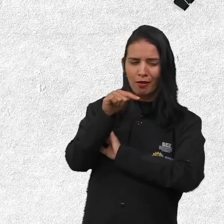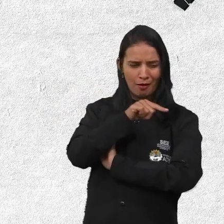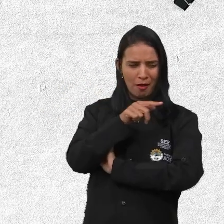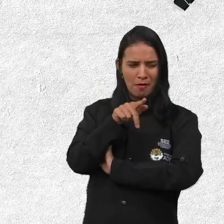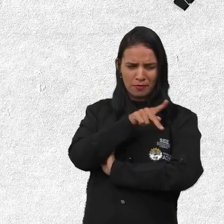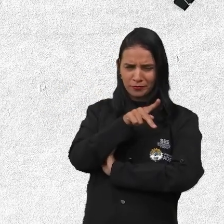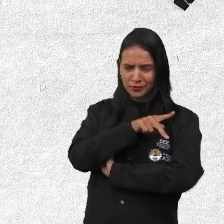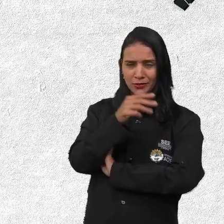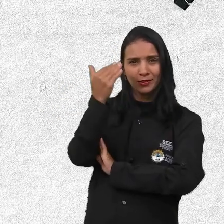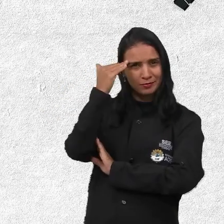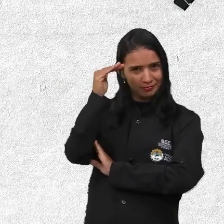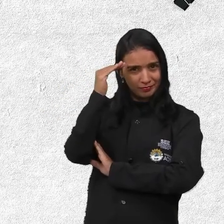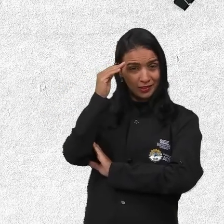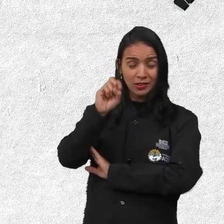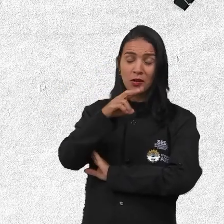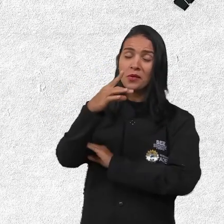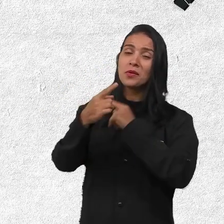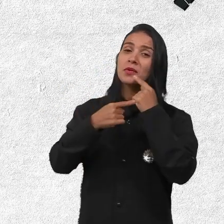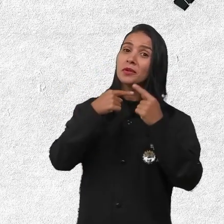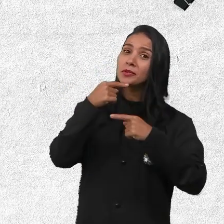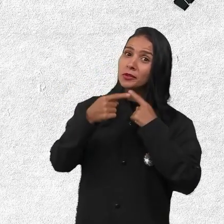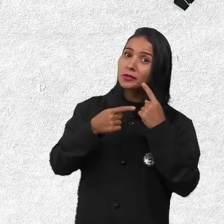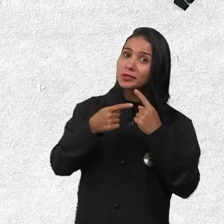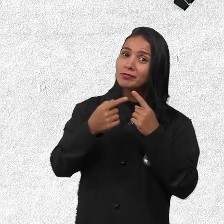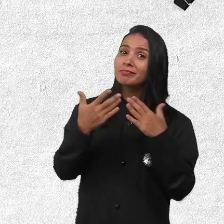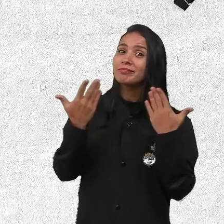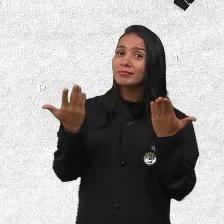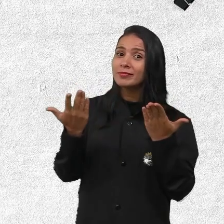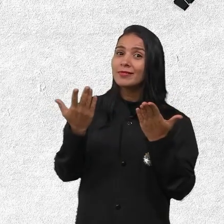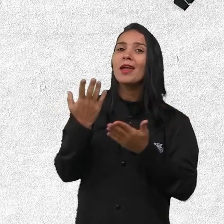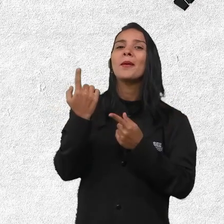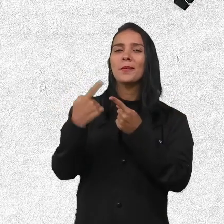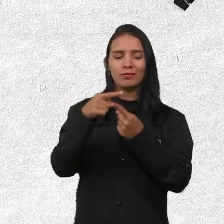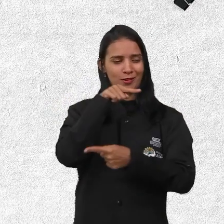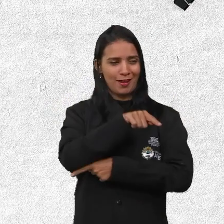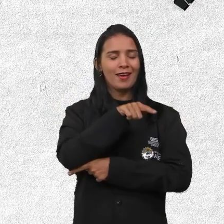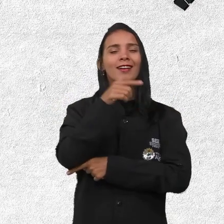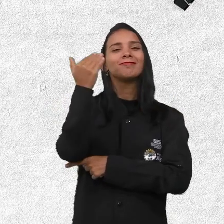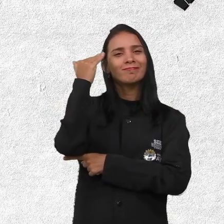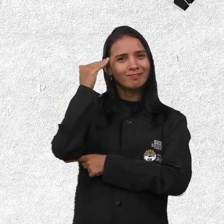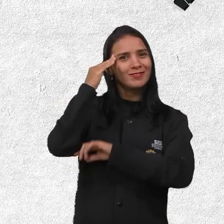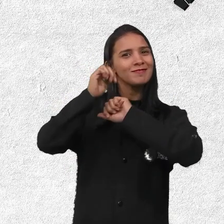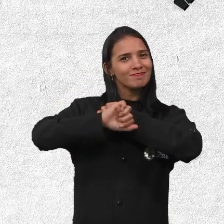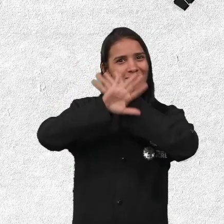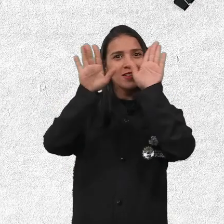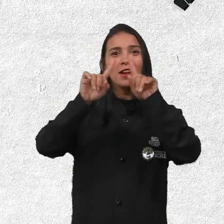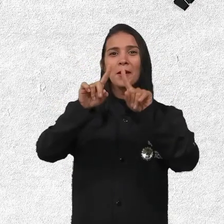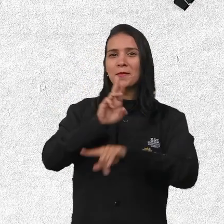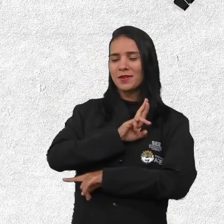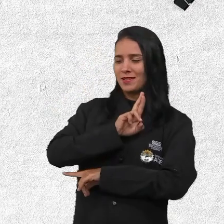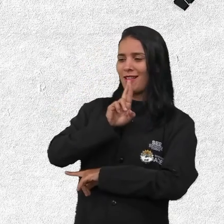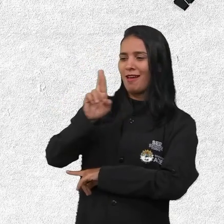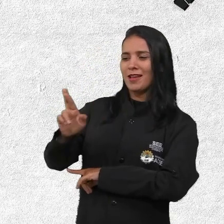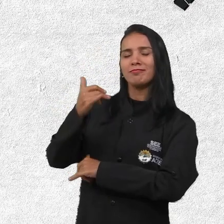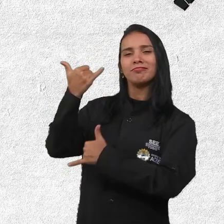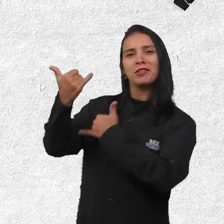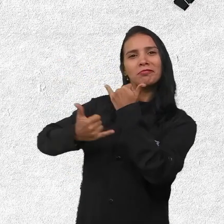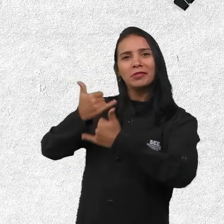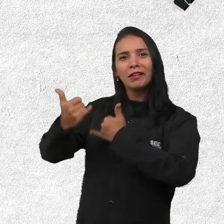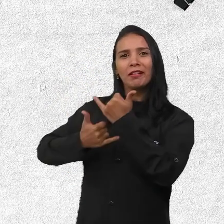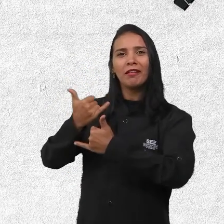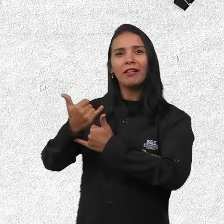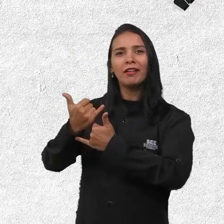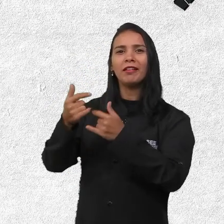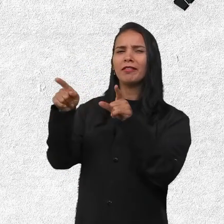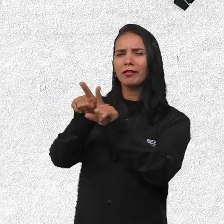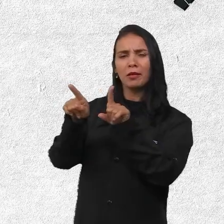quis dizer? Pelo contrário, ela compreendeu o que ele quis dizer, mas ela respondeu como se fosse de uma forma